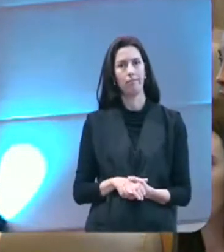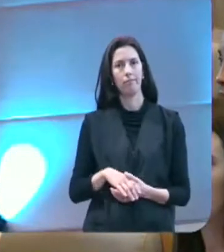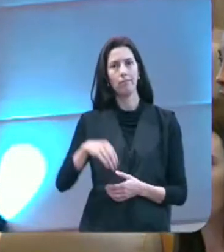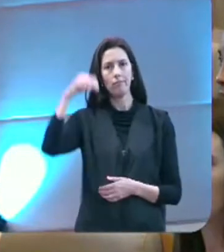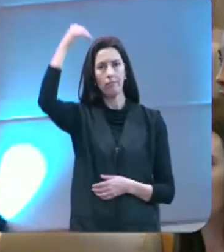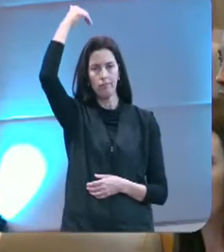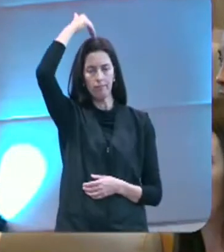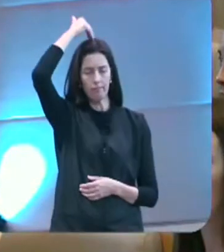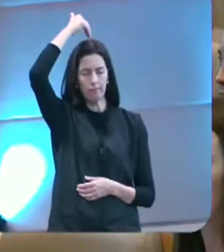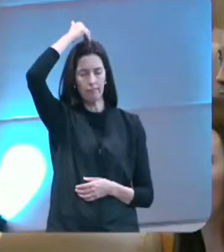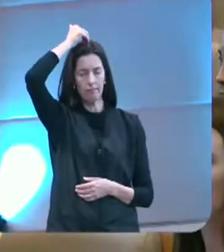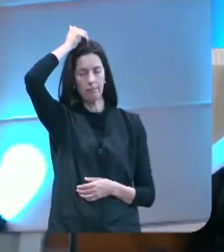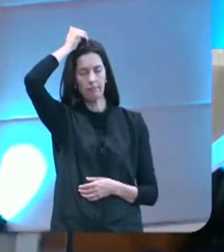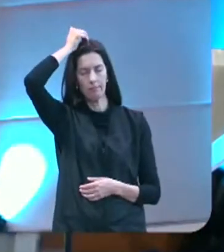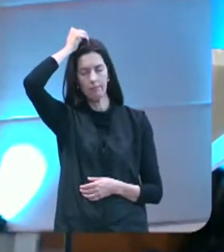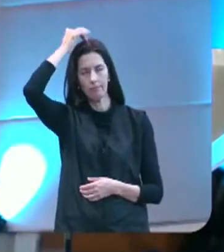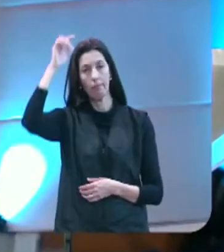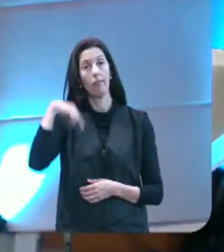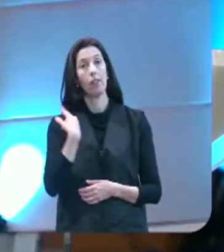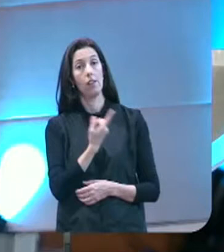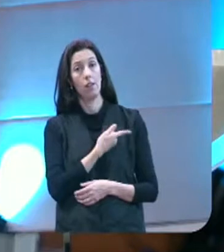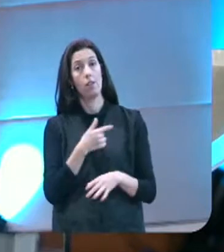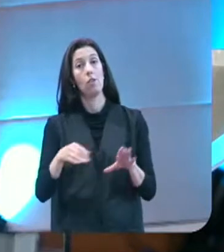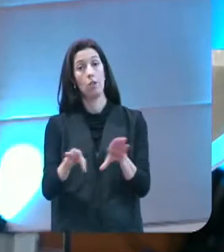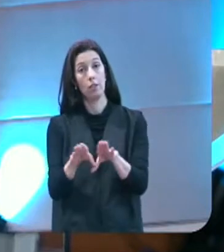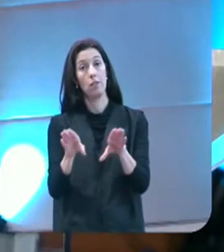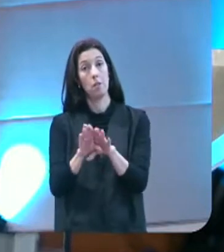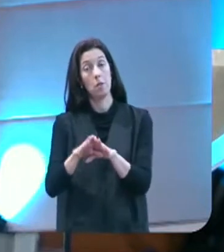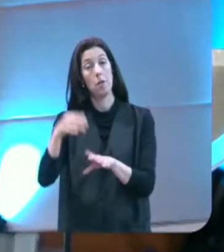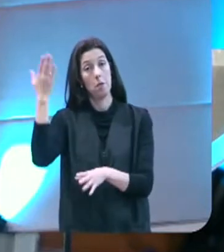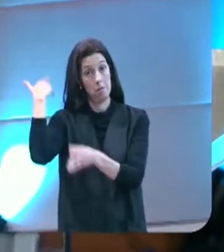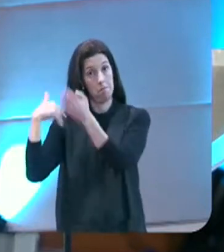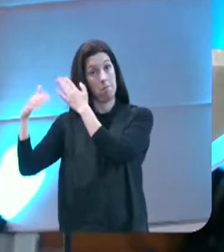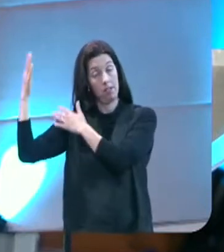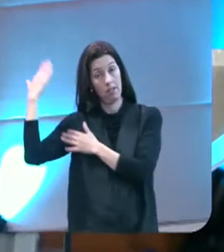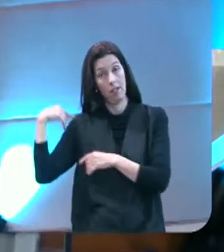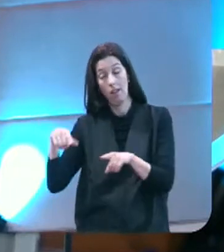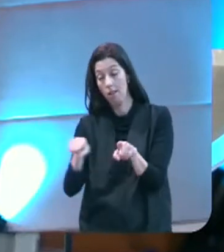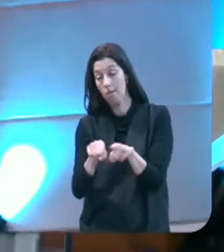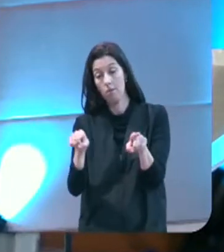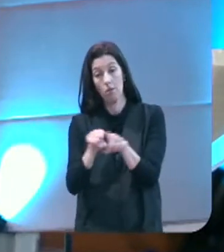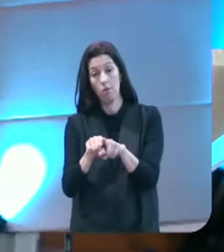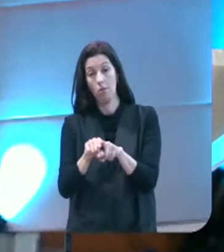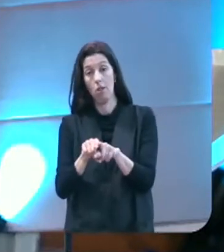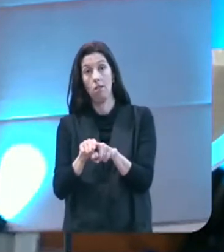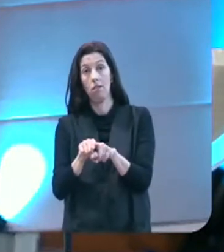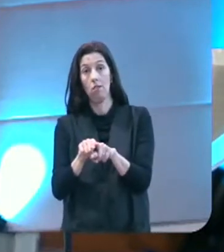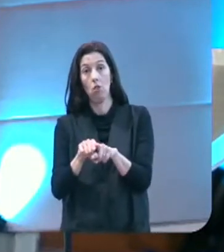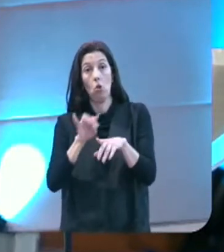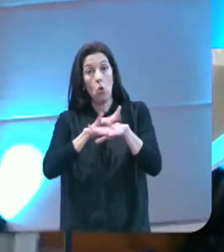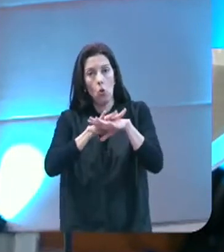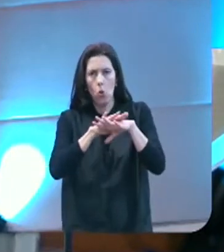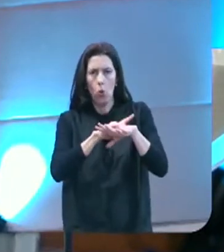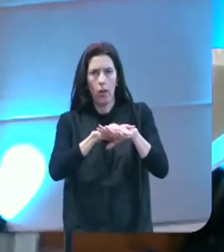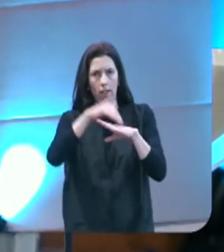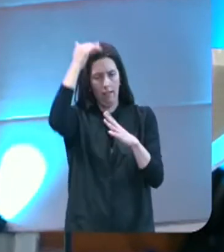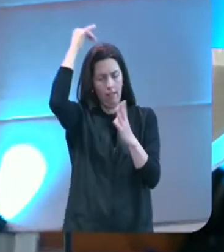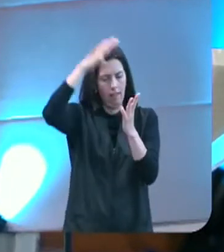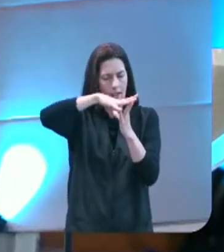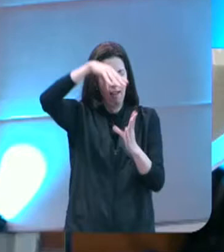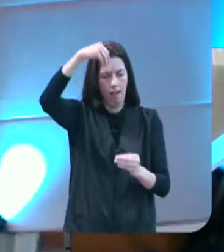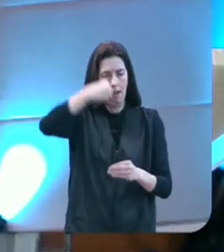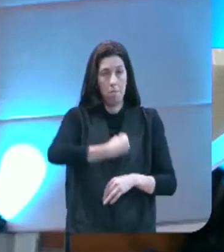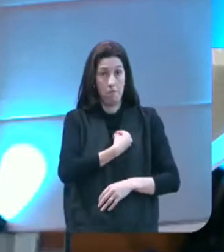espiritualmente, nós também éramos leprosos, ou seja, éramos mortos-vivos. Vivíamos, mas